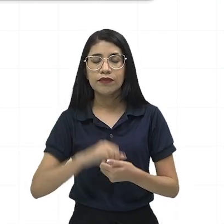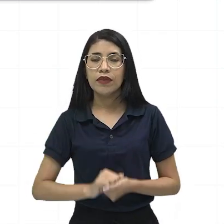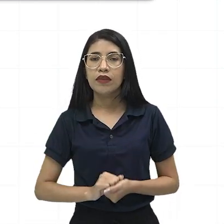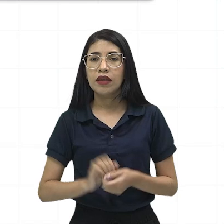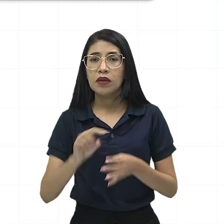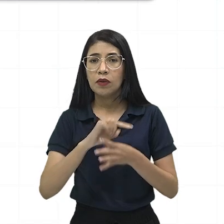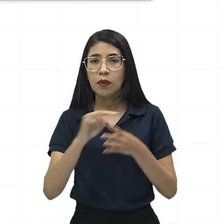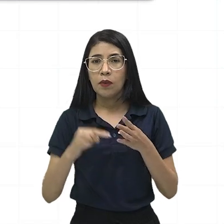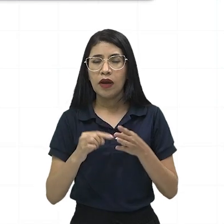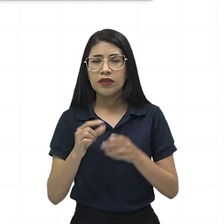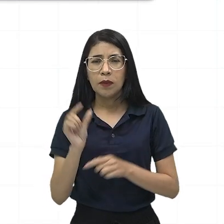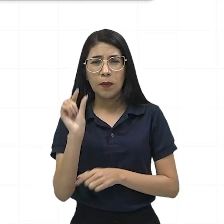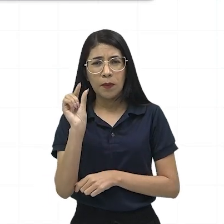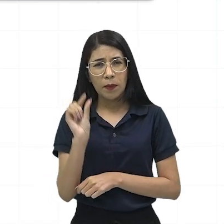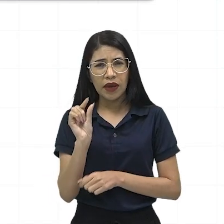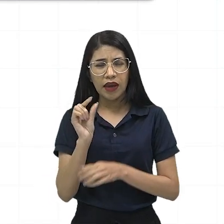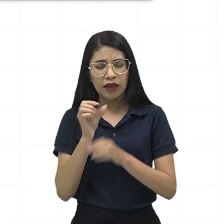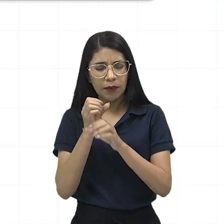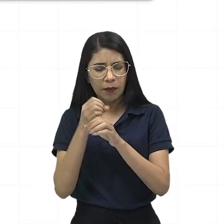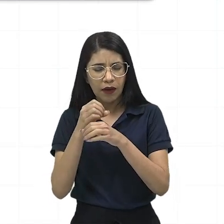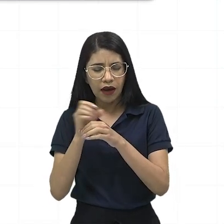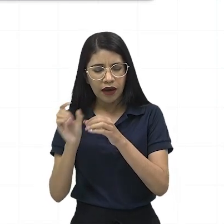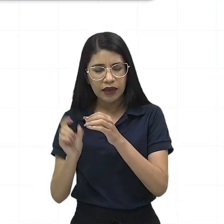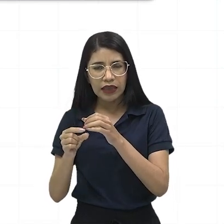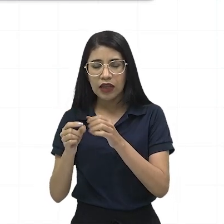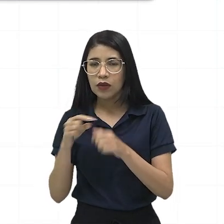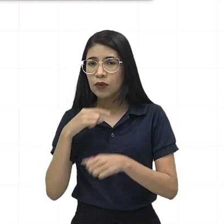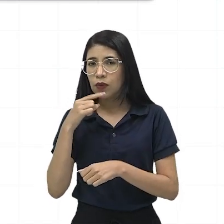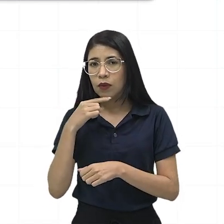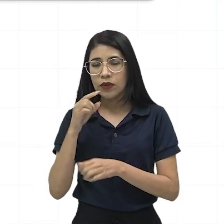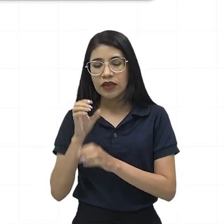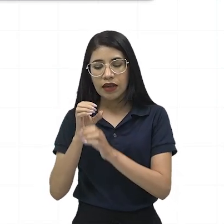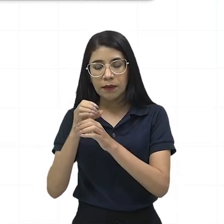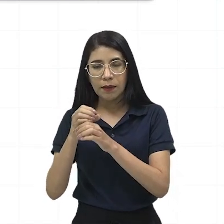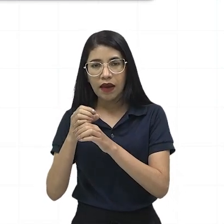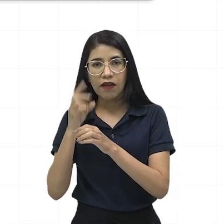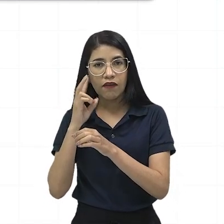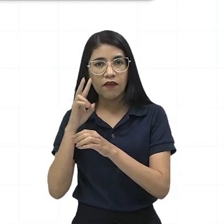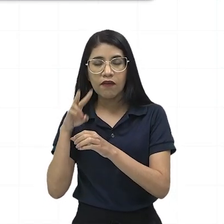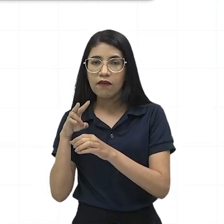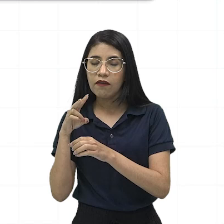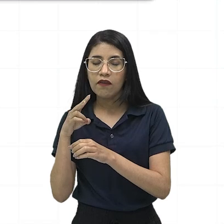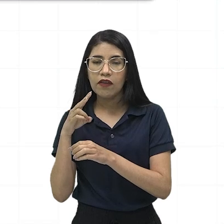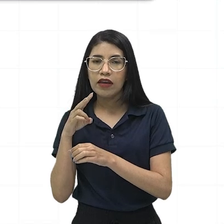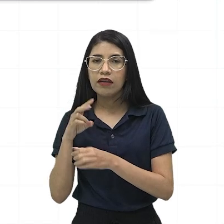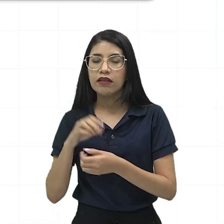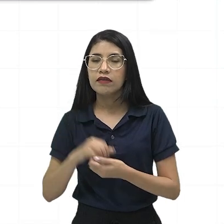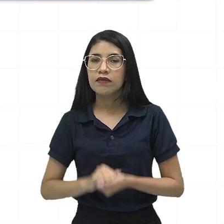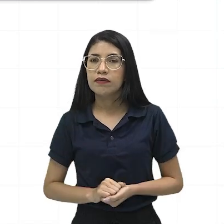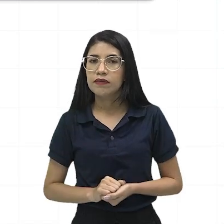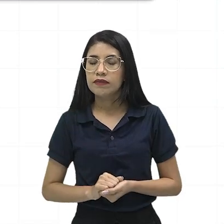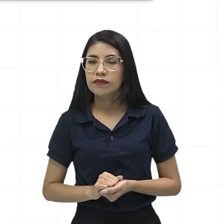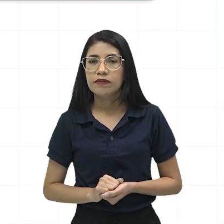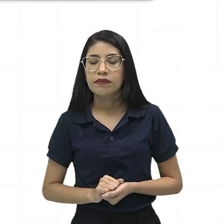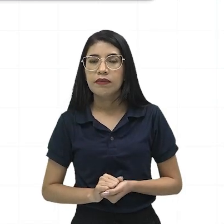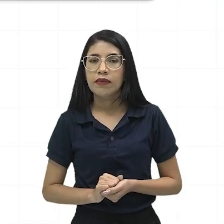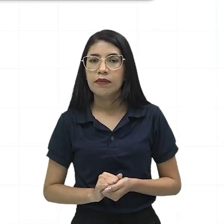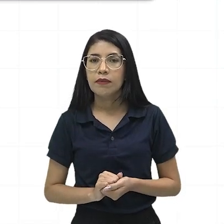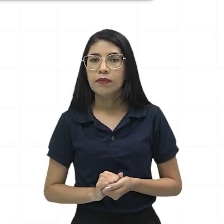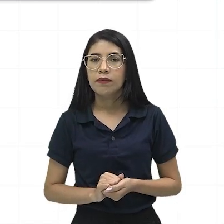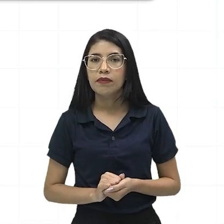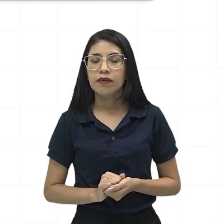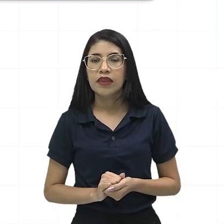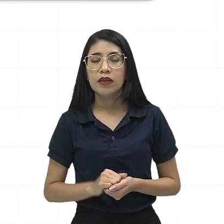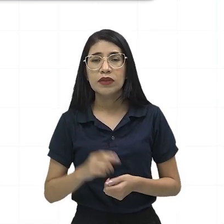são microscópicos, não sendo possível de serem observados ou visualizados a olho nu. Uma